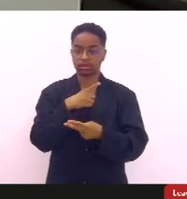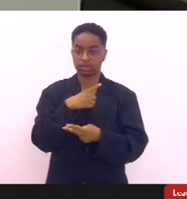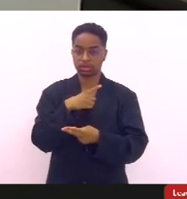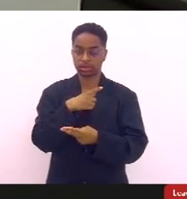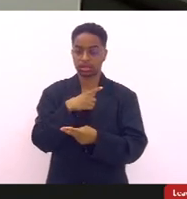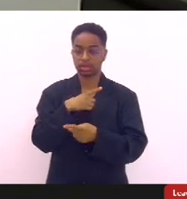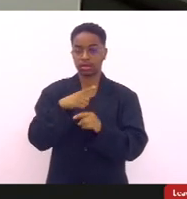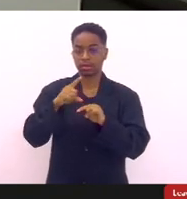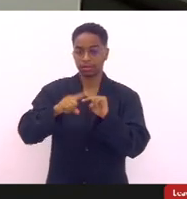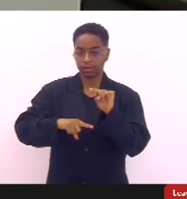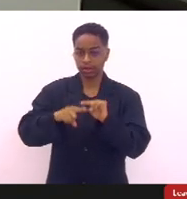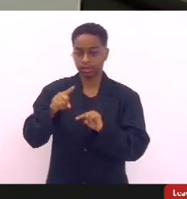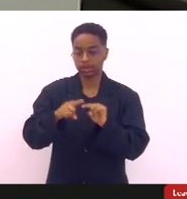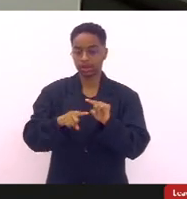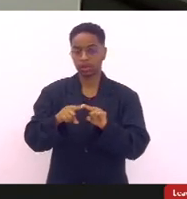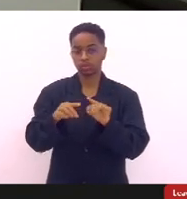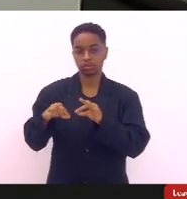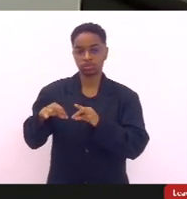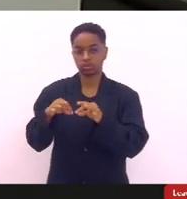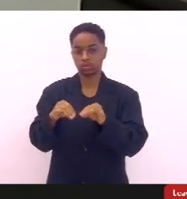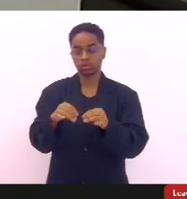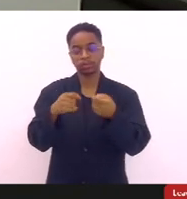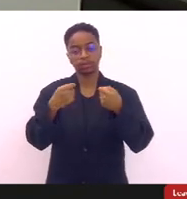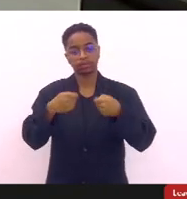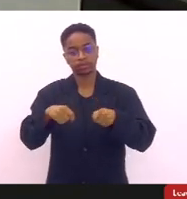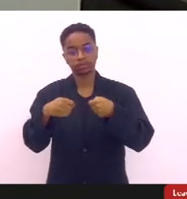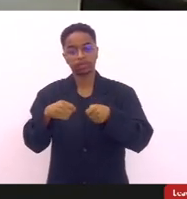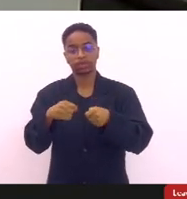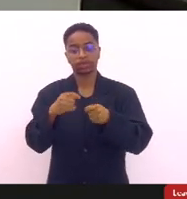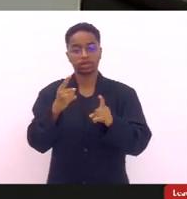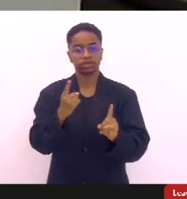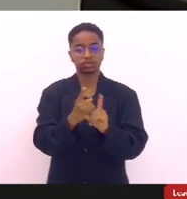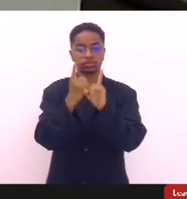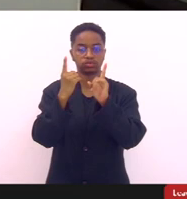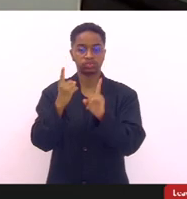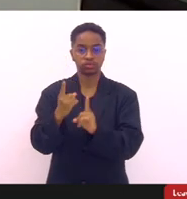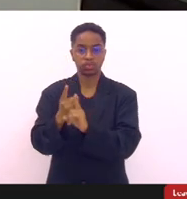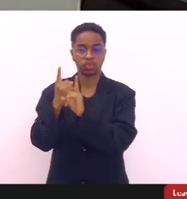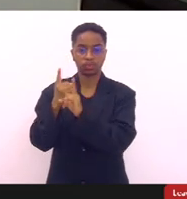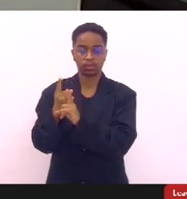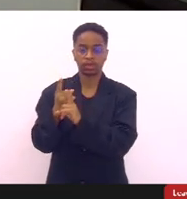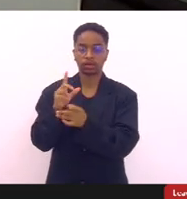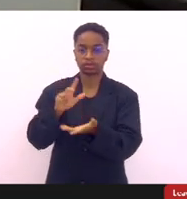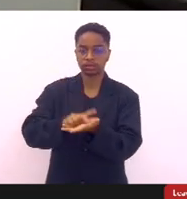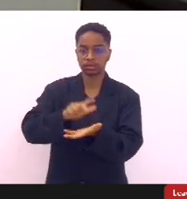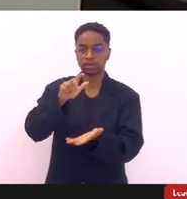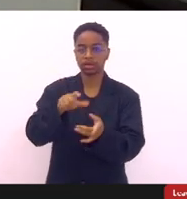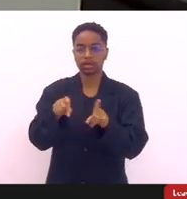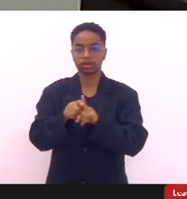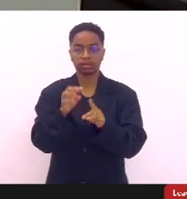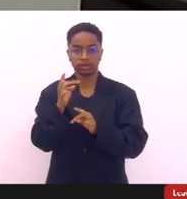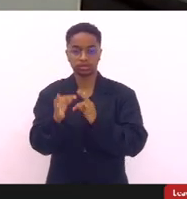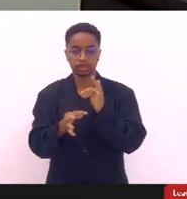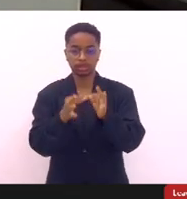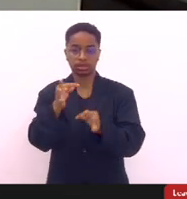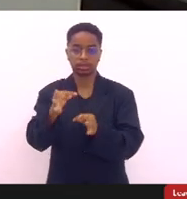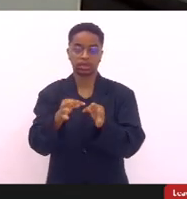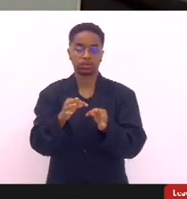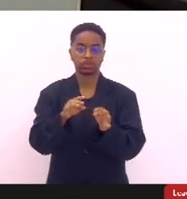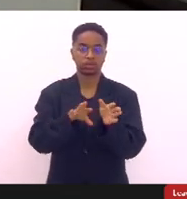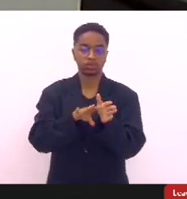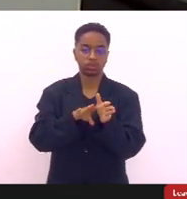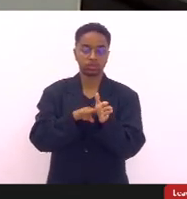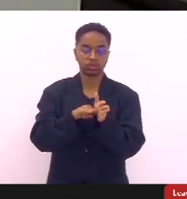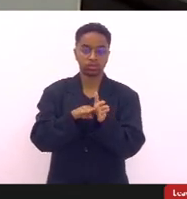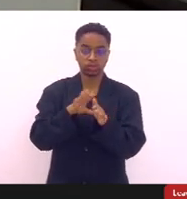e insumos necessários à detecção de casos, diagnóstico e tratamento de tuberculose,